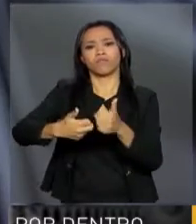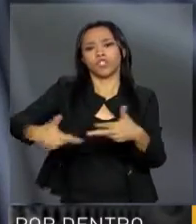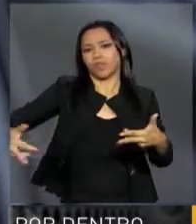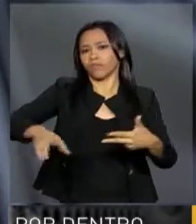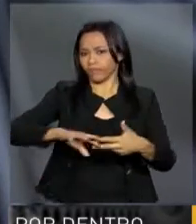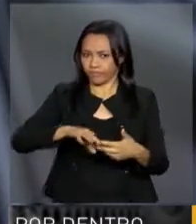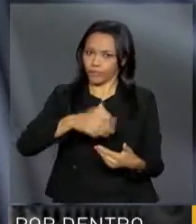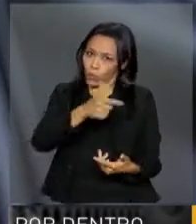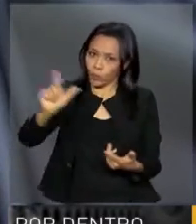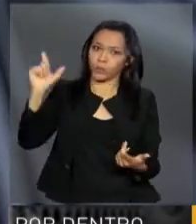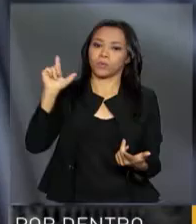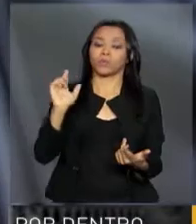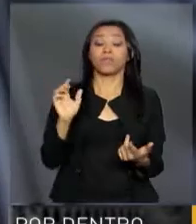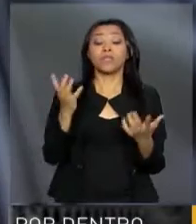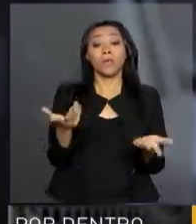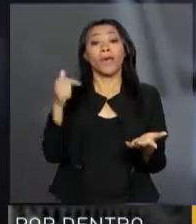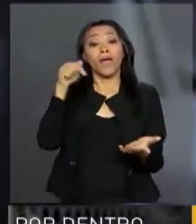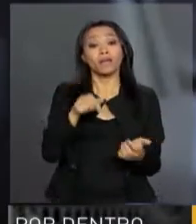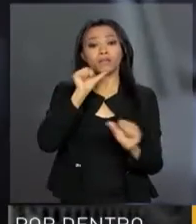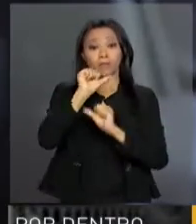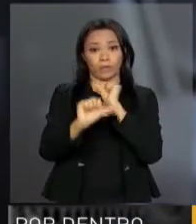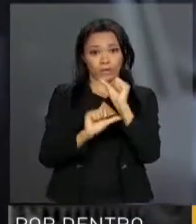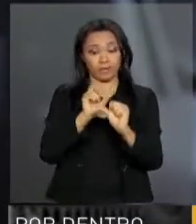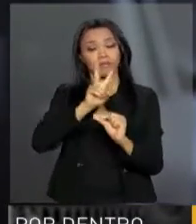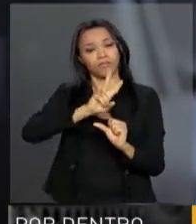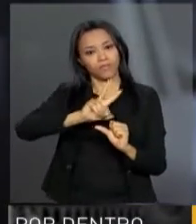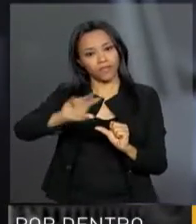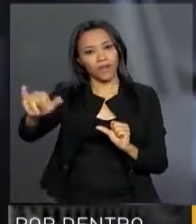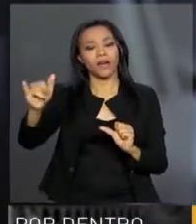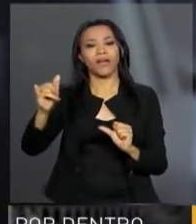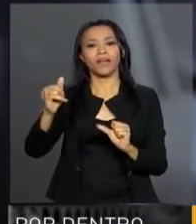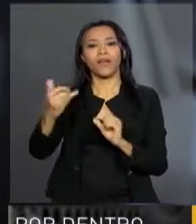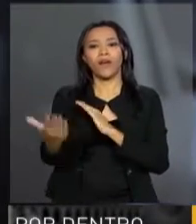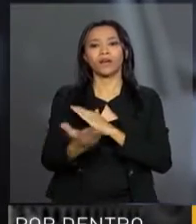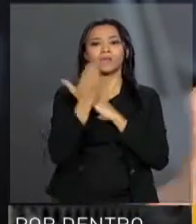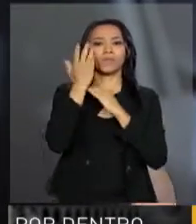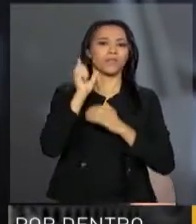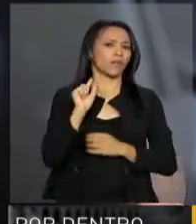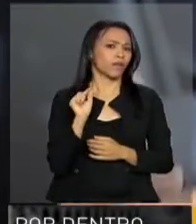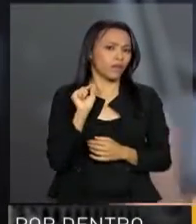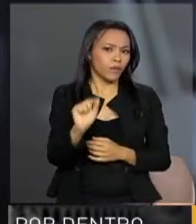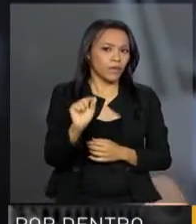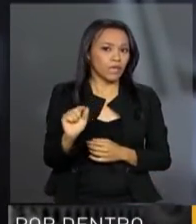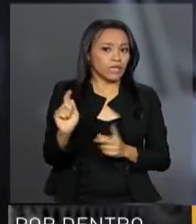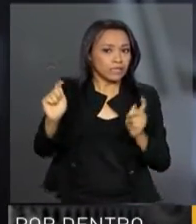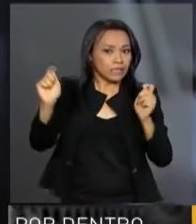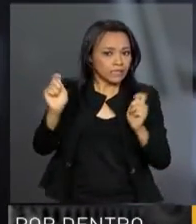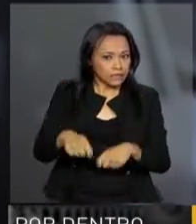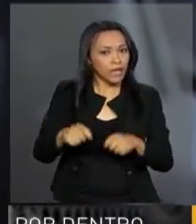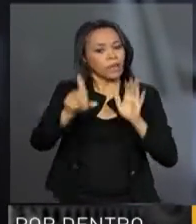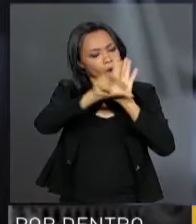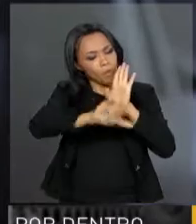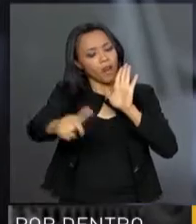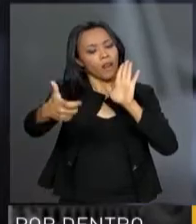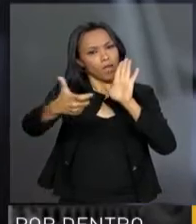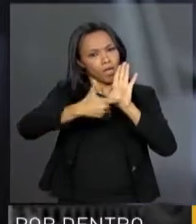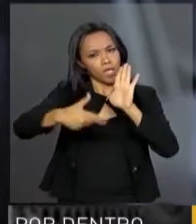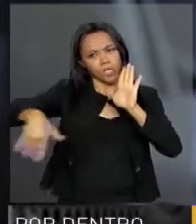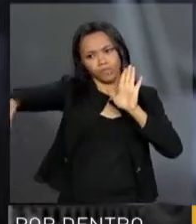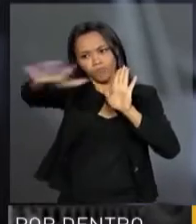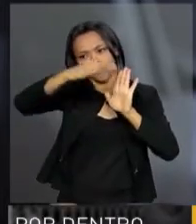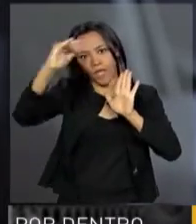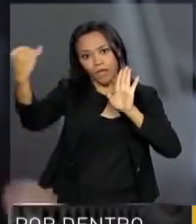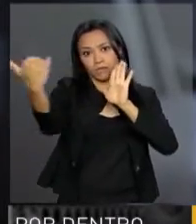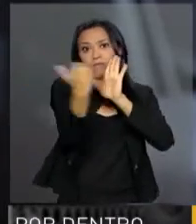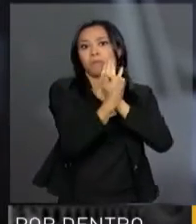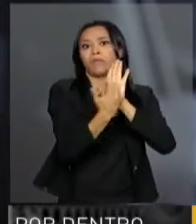Então, essa mudança vai viabilizar, por exemplo, que se possa ter uma Lei Rouanet novamente respeitada